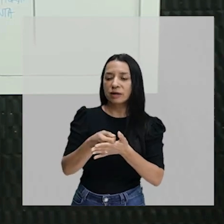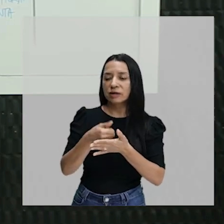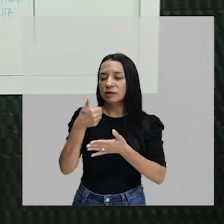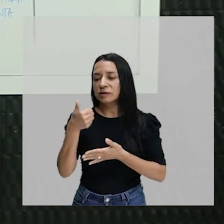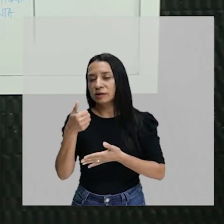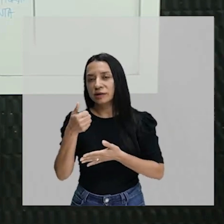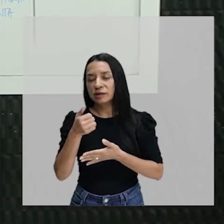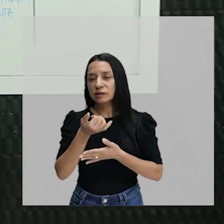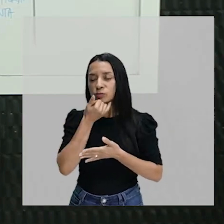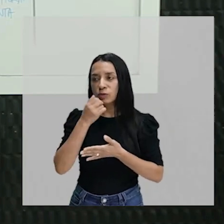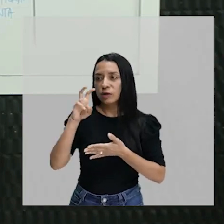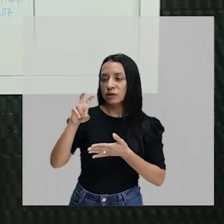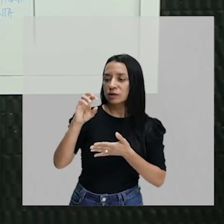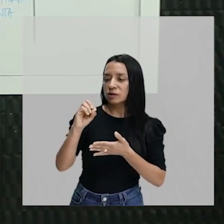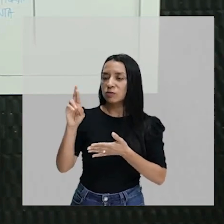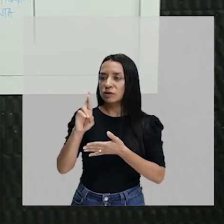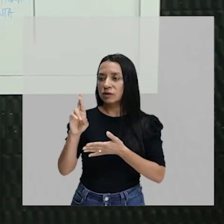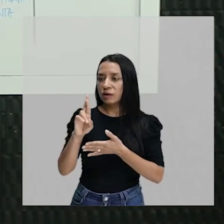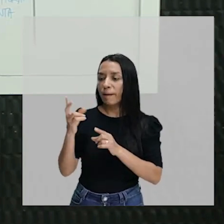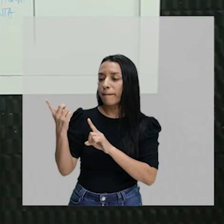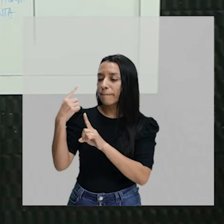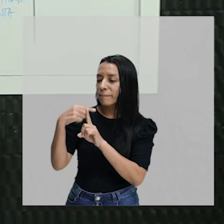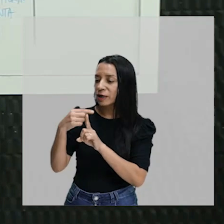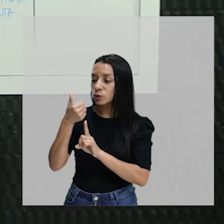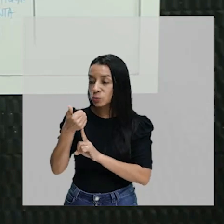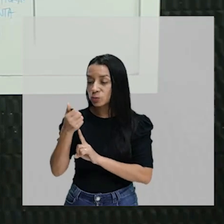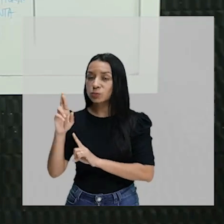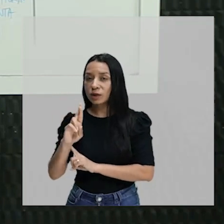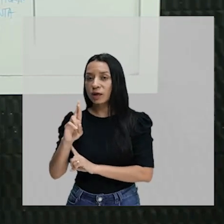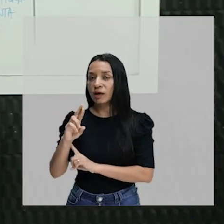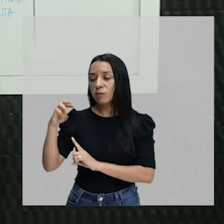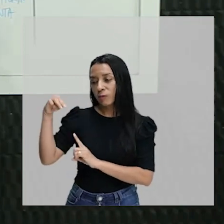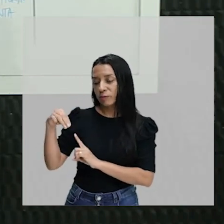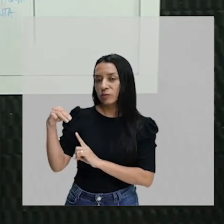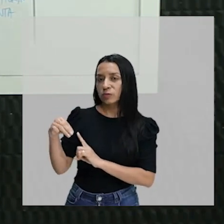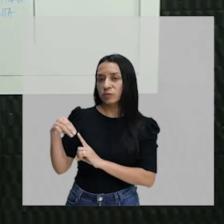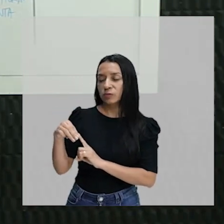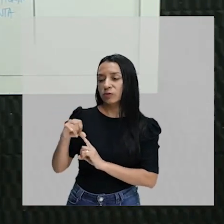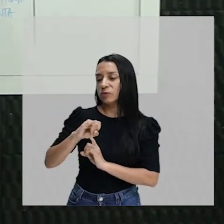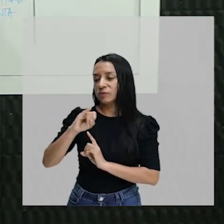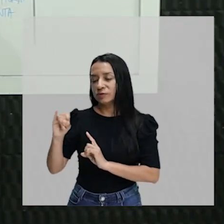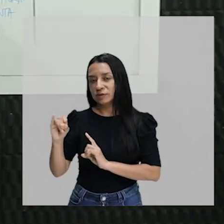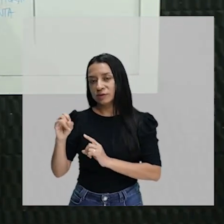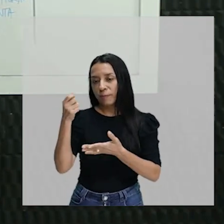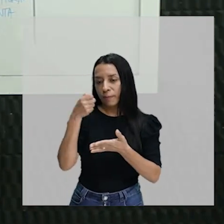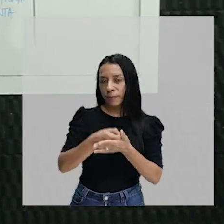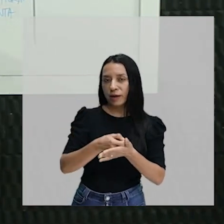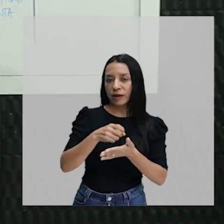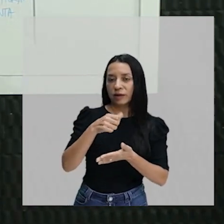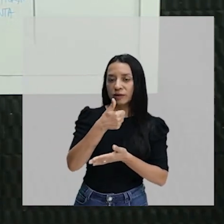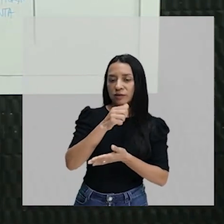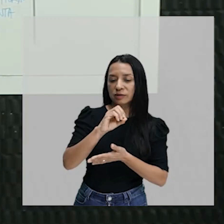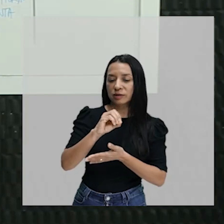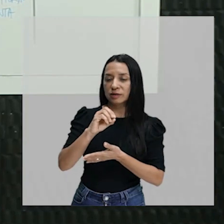fixo mas um Real por minuto hora se você paga r$ 10 fixo mais